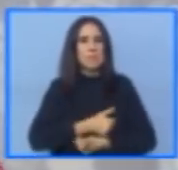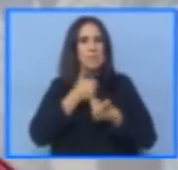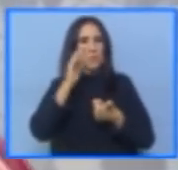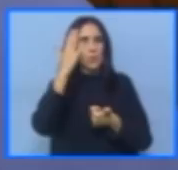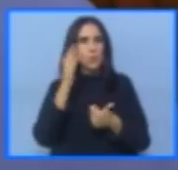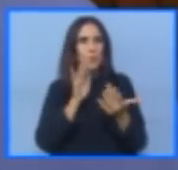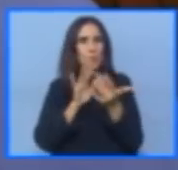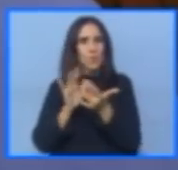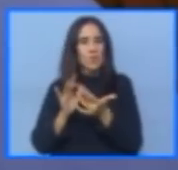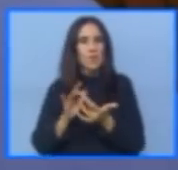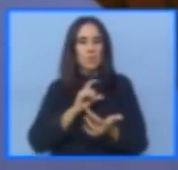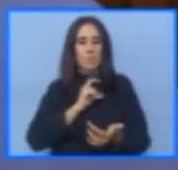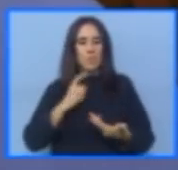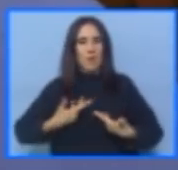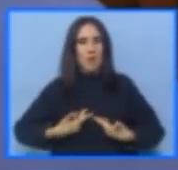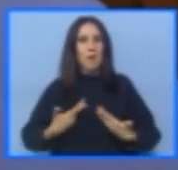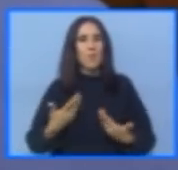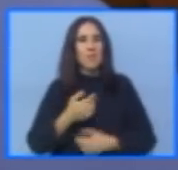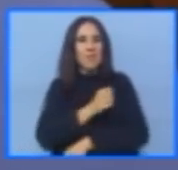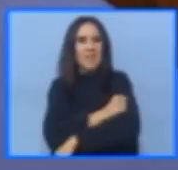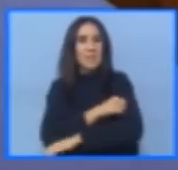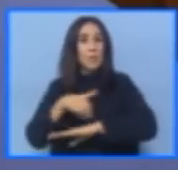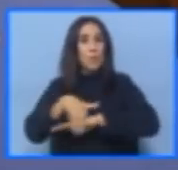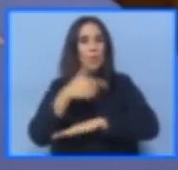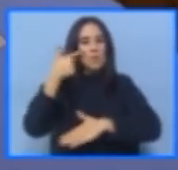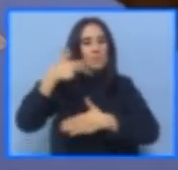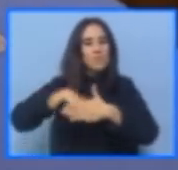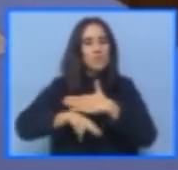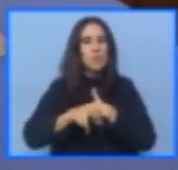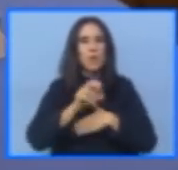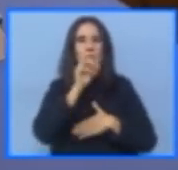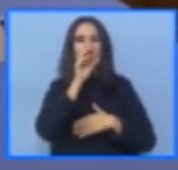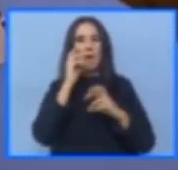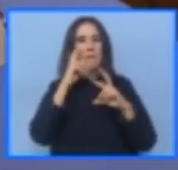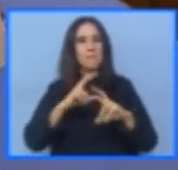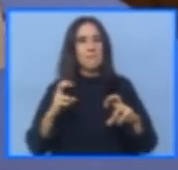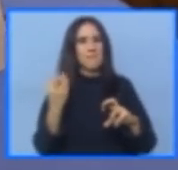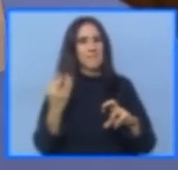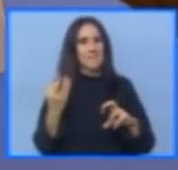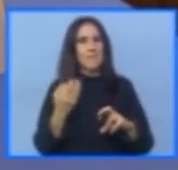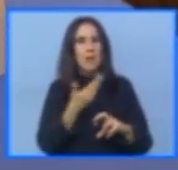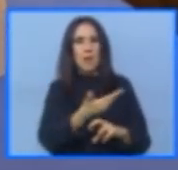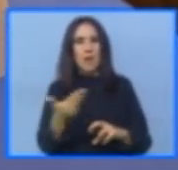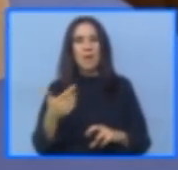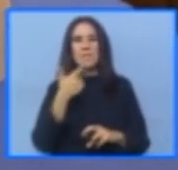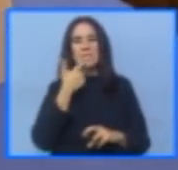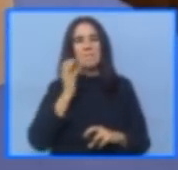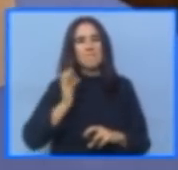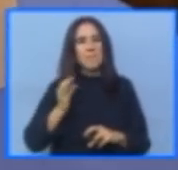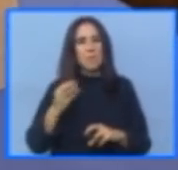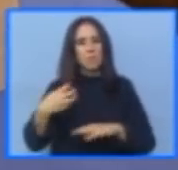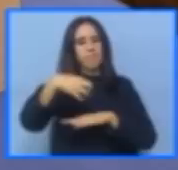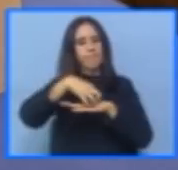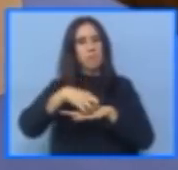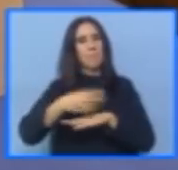contacto, quando a gente mergulha nas ruas, nas casas, nas habitações, vai descobrir que, afinal, dentro daquela espessura de betão, há a presença